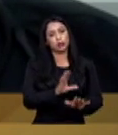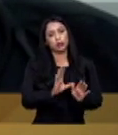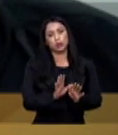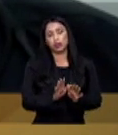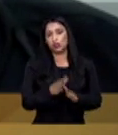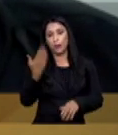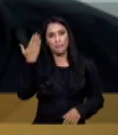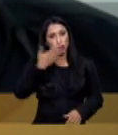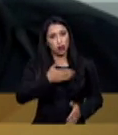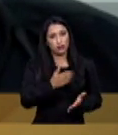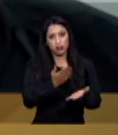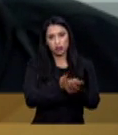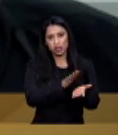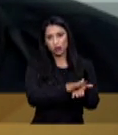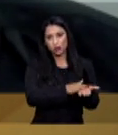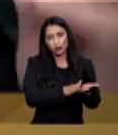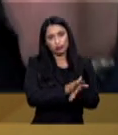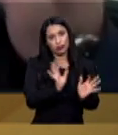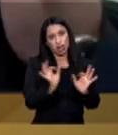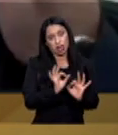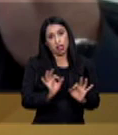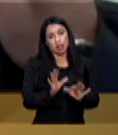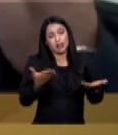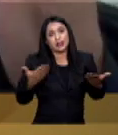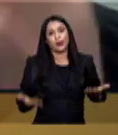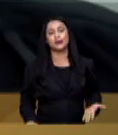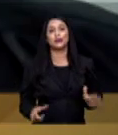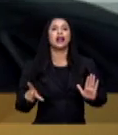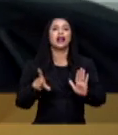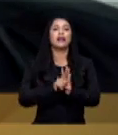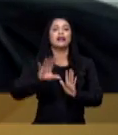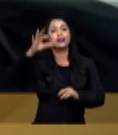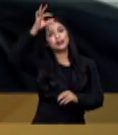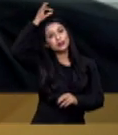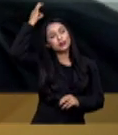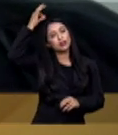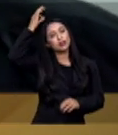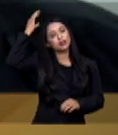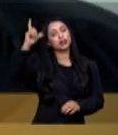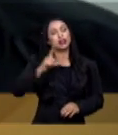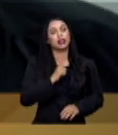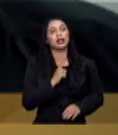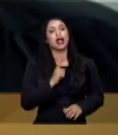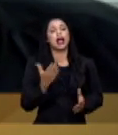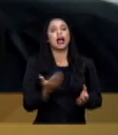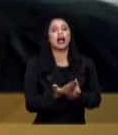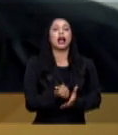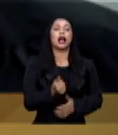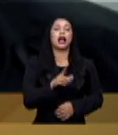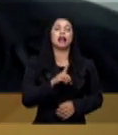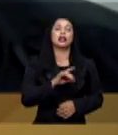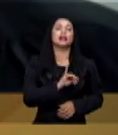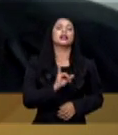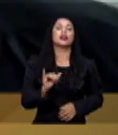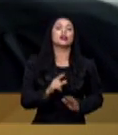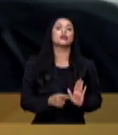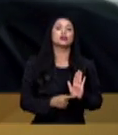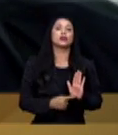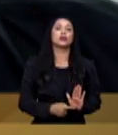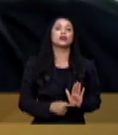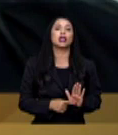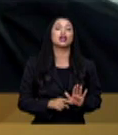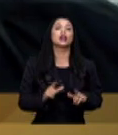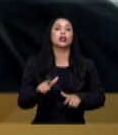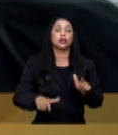disso foi comprovado nos autos. Em verdade, as leis estaduais capixabas, impugnadas na presente ação direta, oportunizam que parte da força